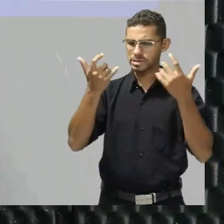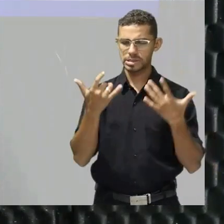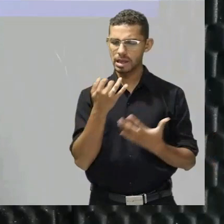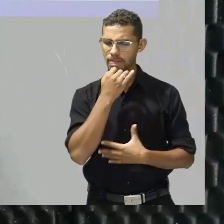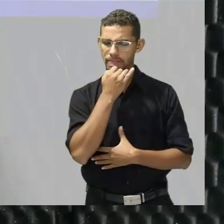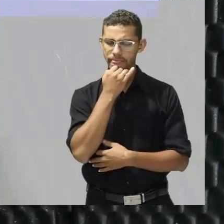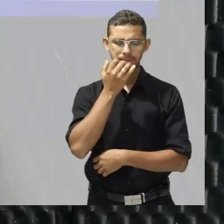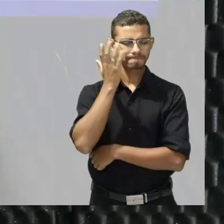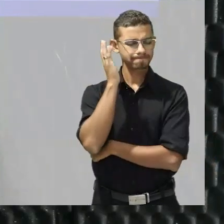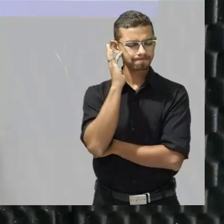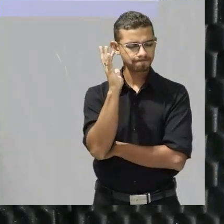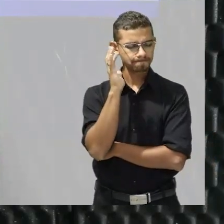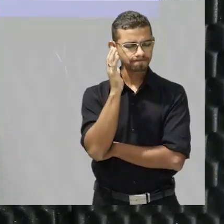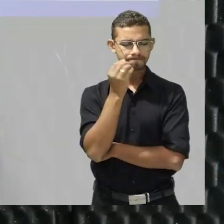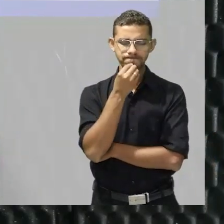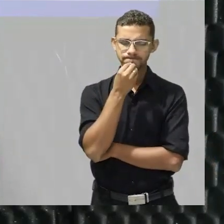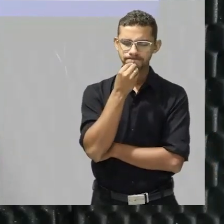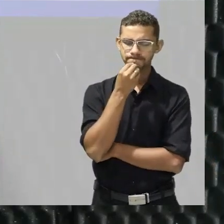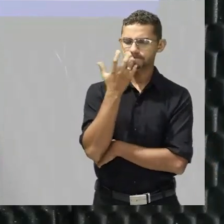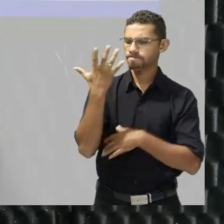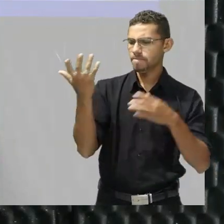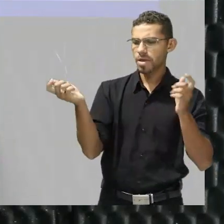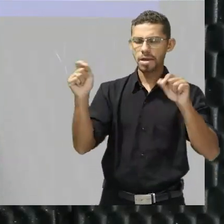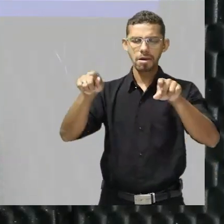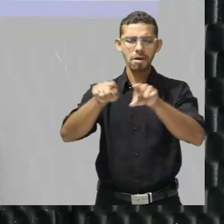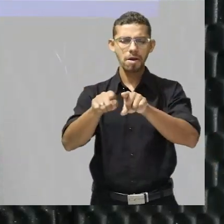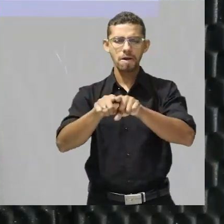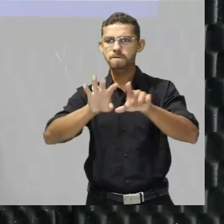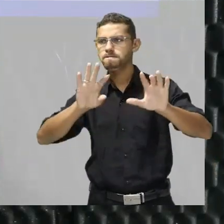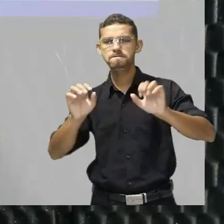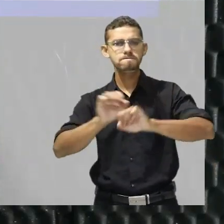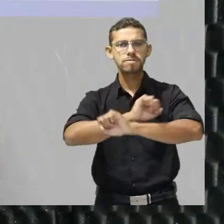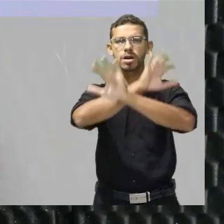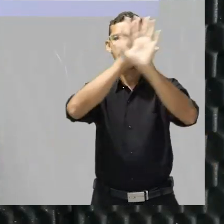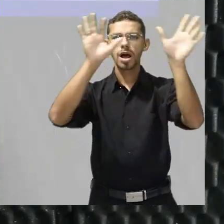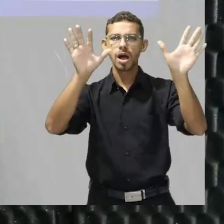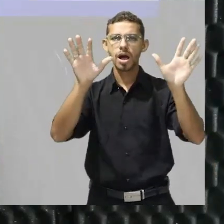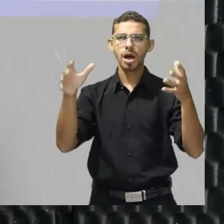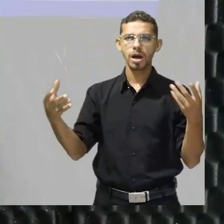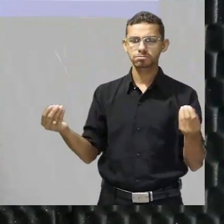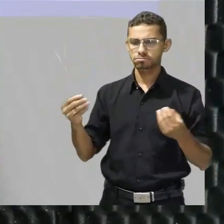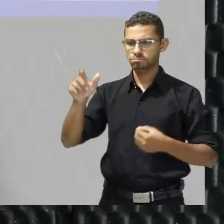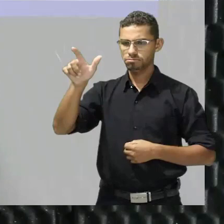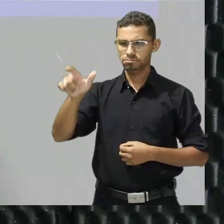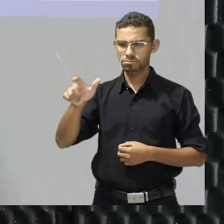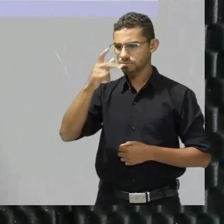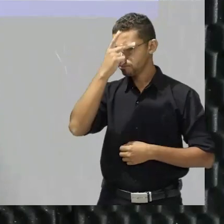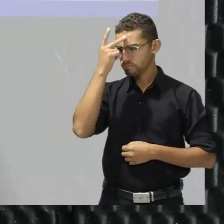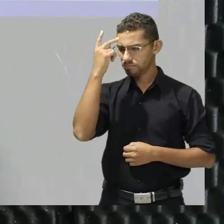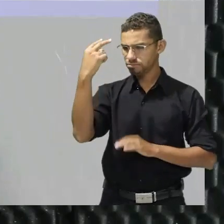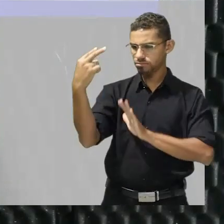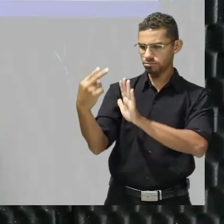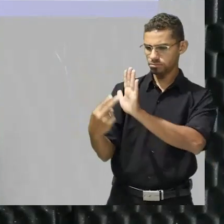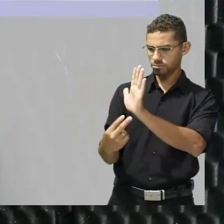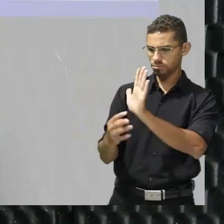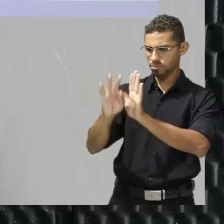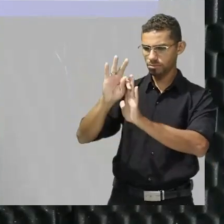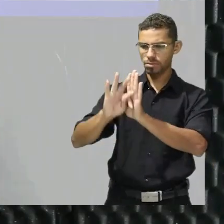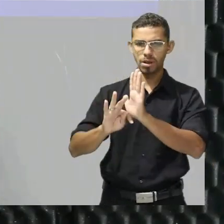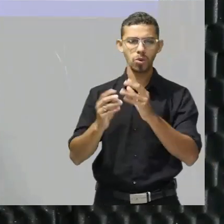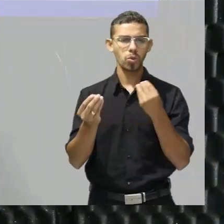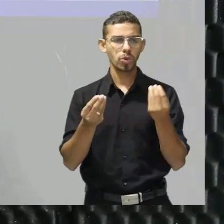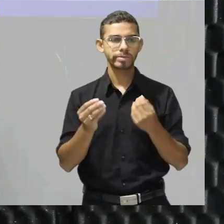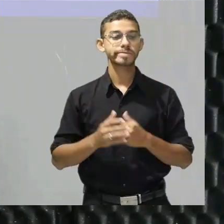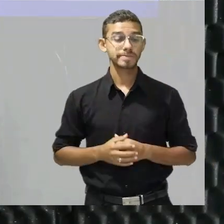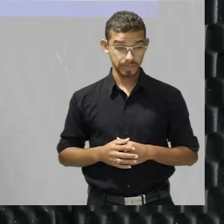é que eu posso colocar isso no meu texto como é que eu posso deixar isso de forma mais clara para o meu leitor a exemplificação